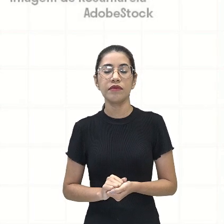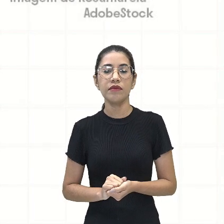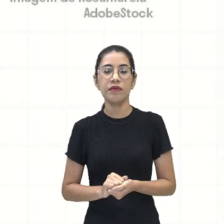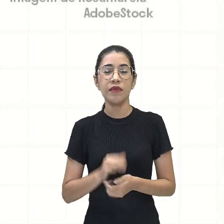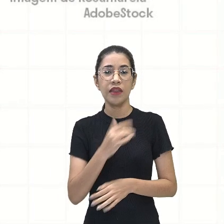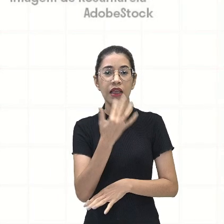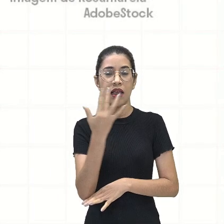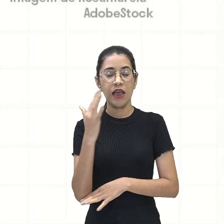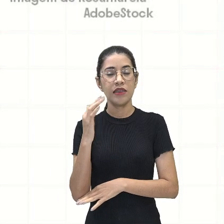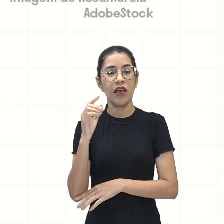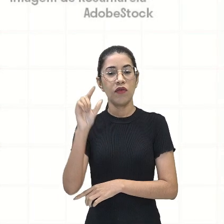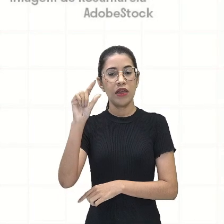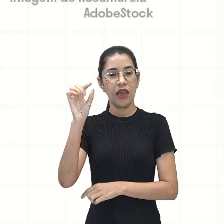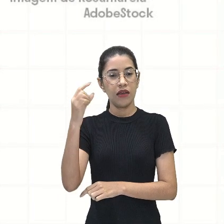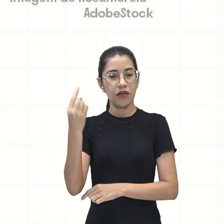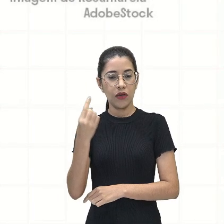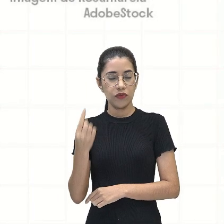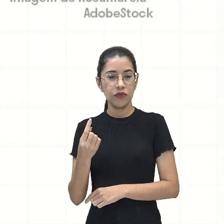árvores são baixas,